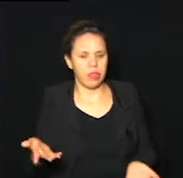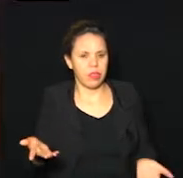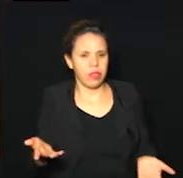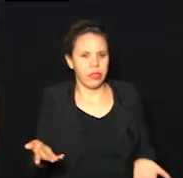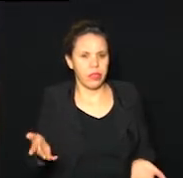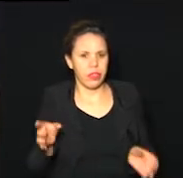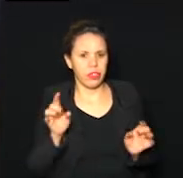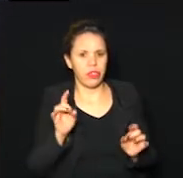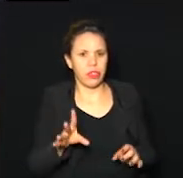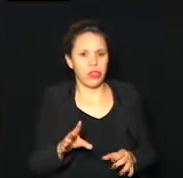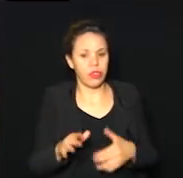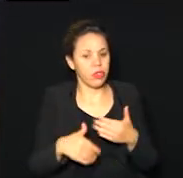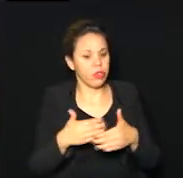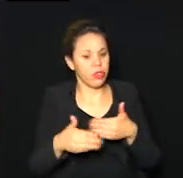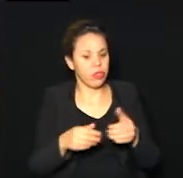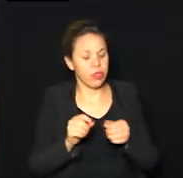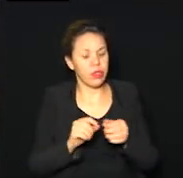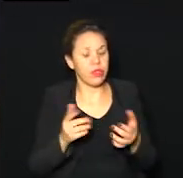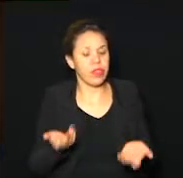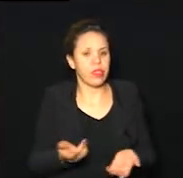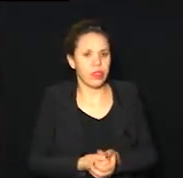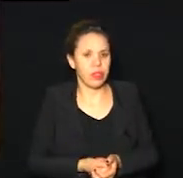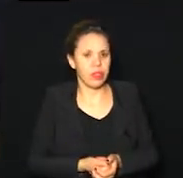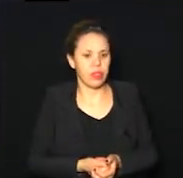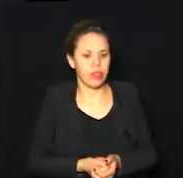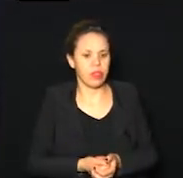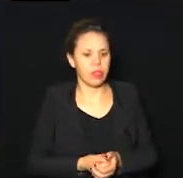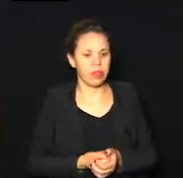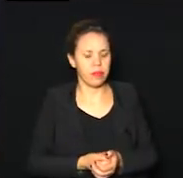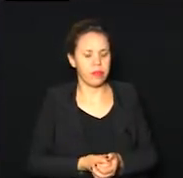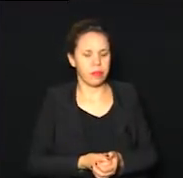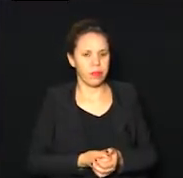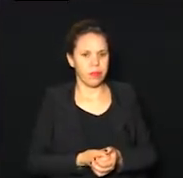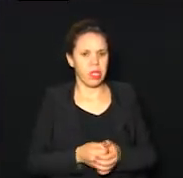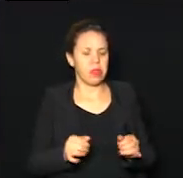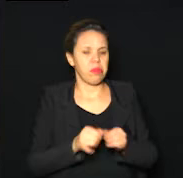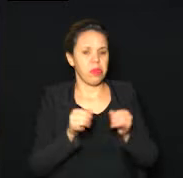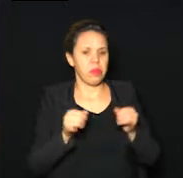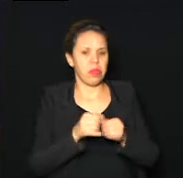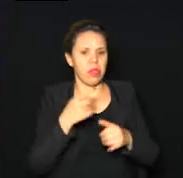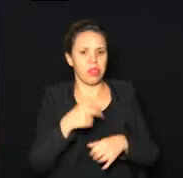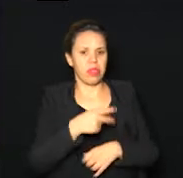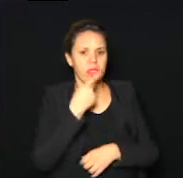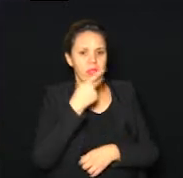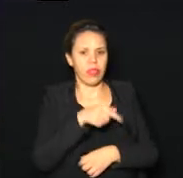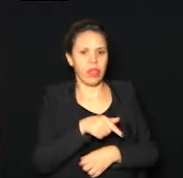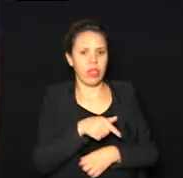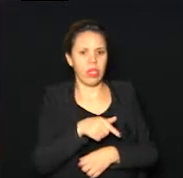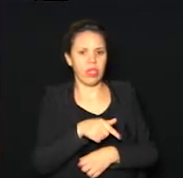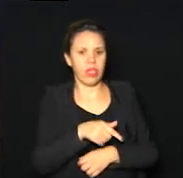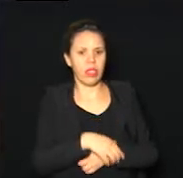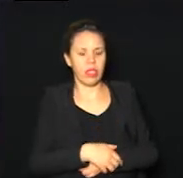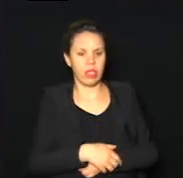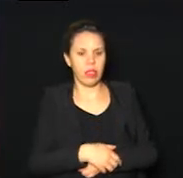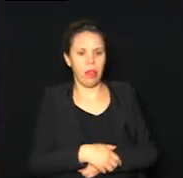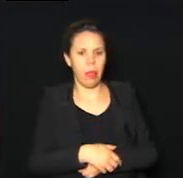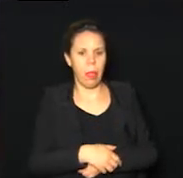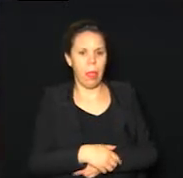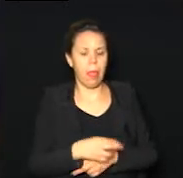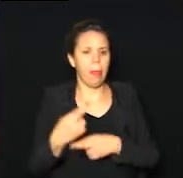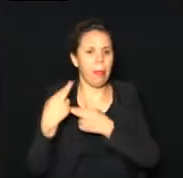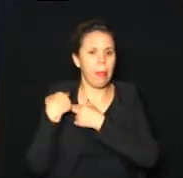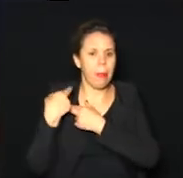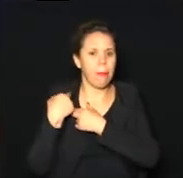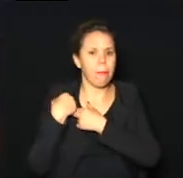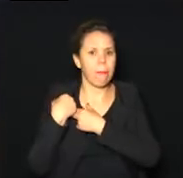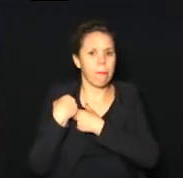Só que as inconsequências que eles fazem, dessas bobagens que ele diz, diretamente ele tinha que ser